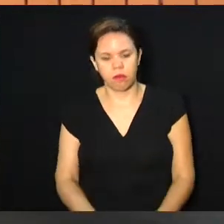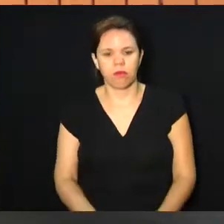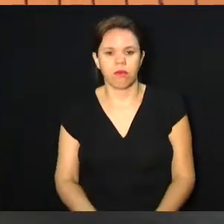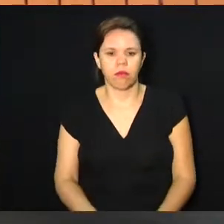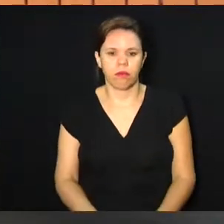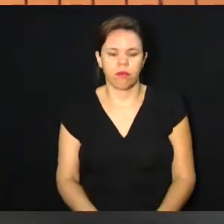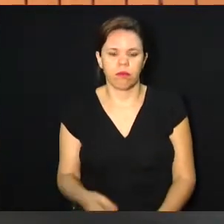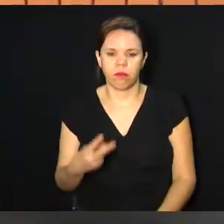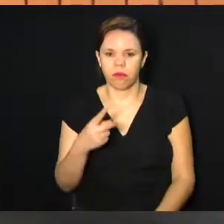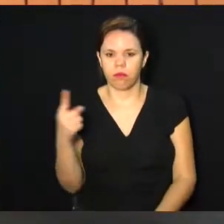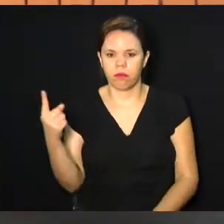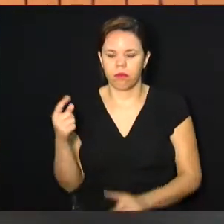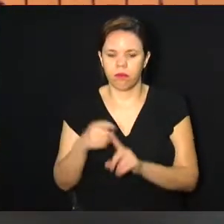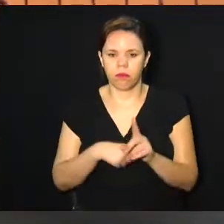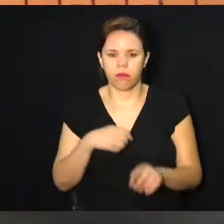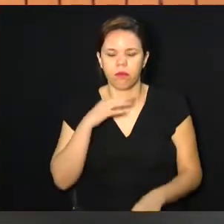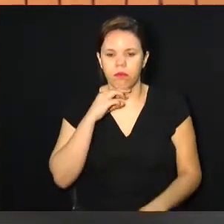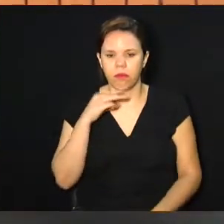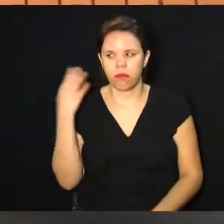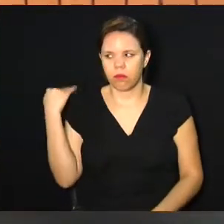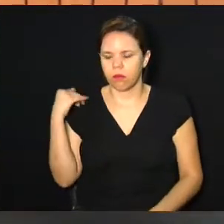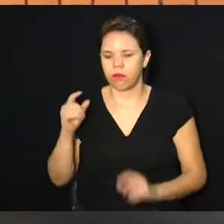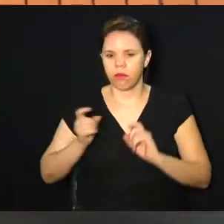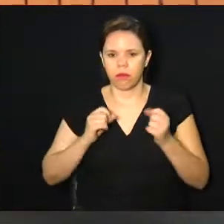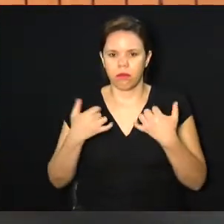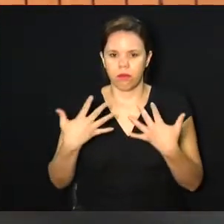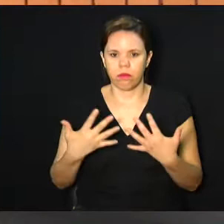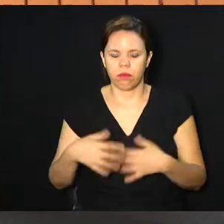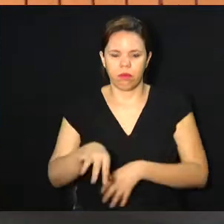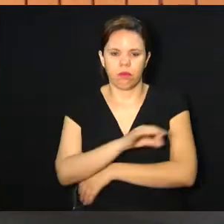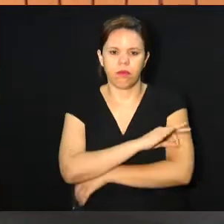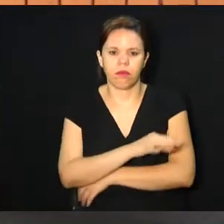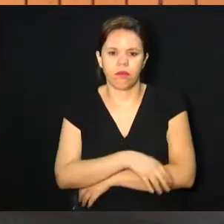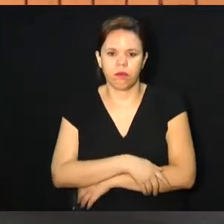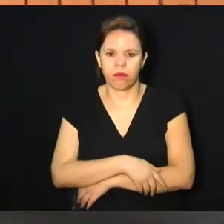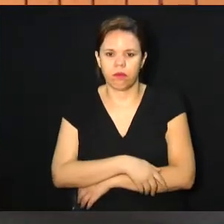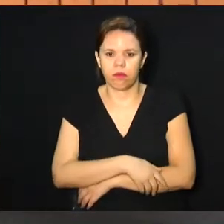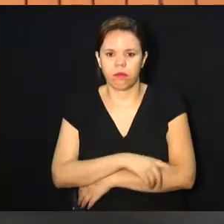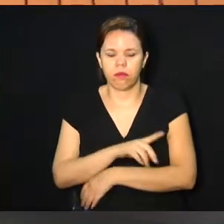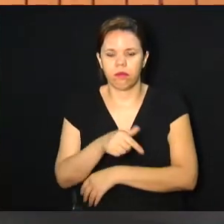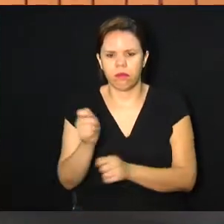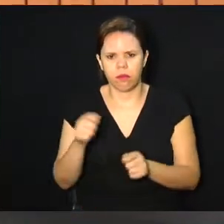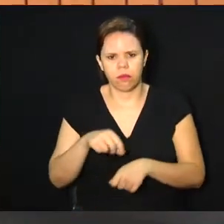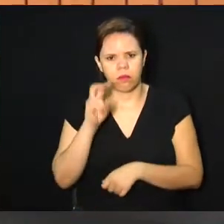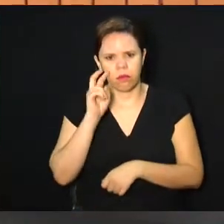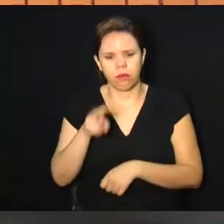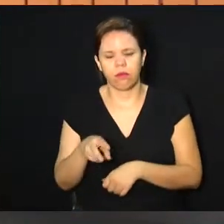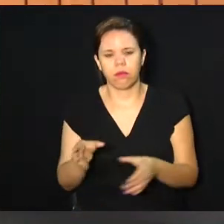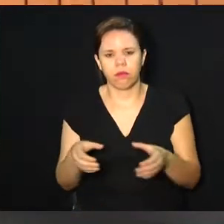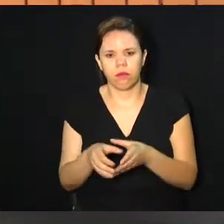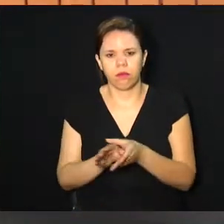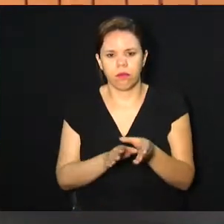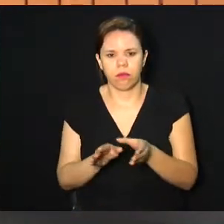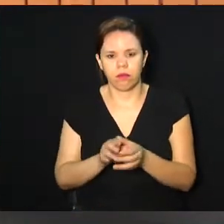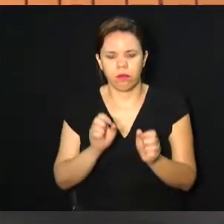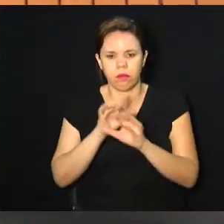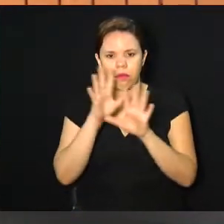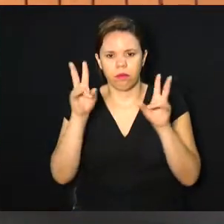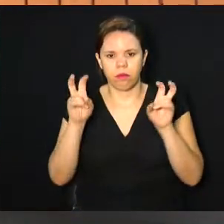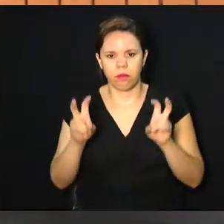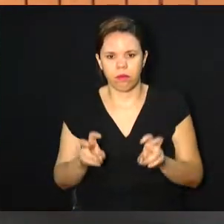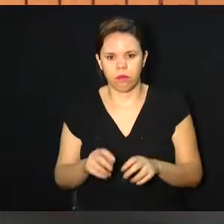21 de março, se eu não me engano, que foi a audiência pública realizada pela Prefeitura, e deu para ver nas atas do Conselho, claramente, que o assunto